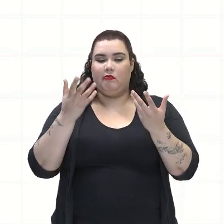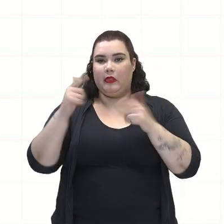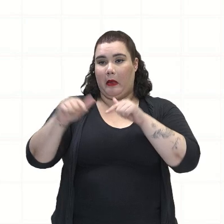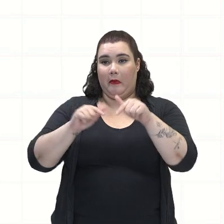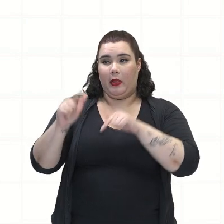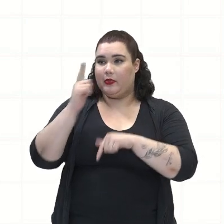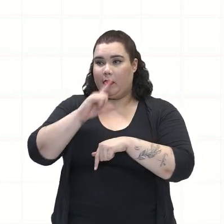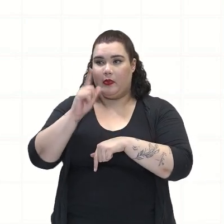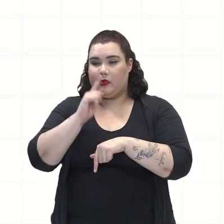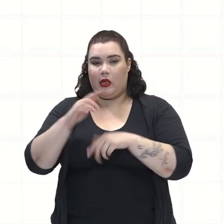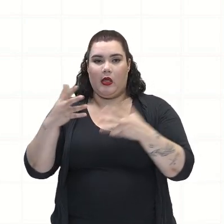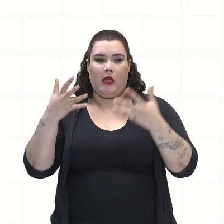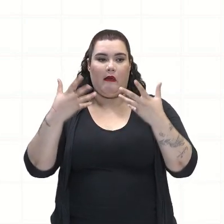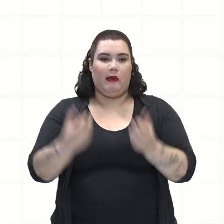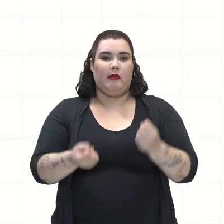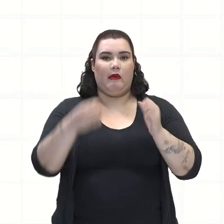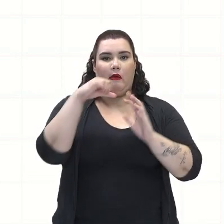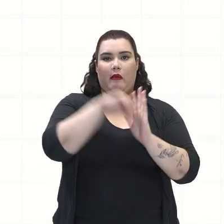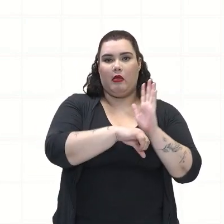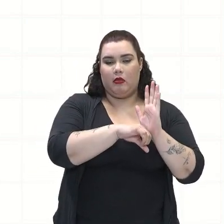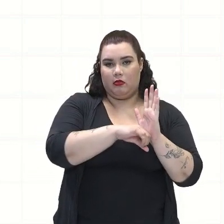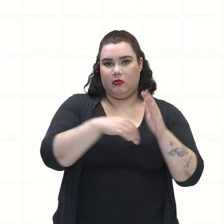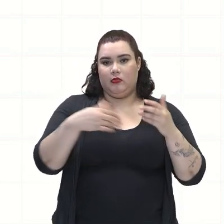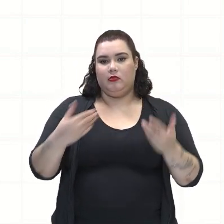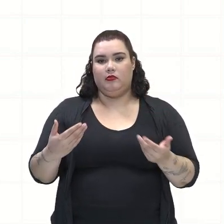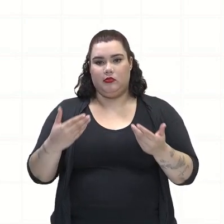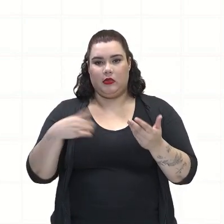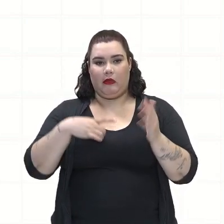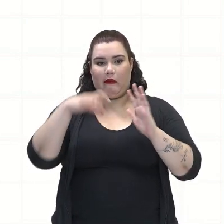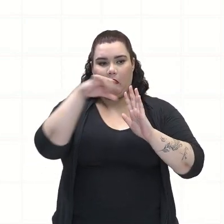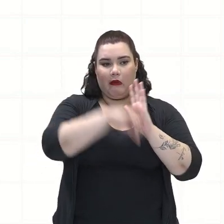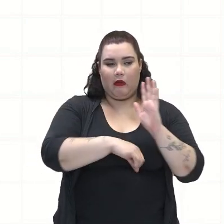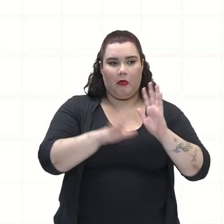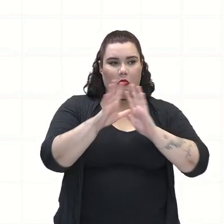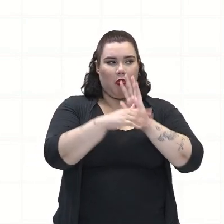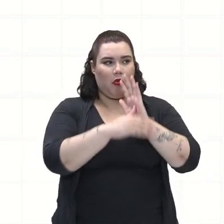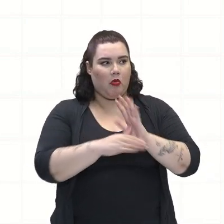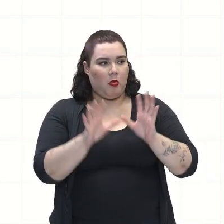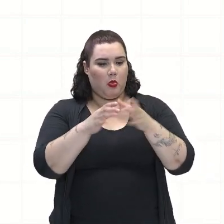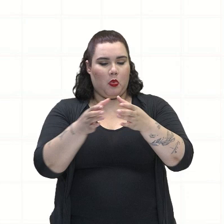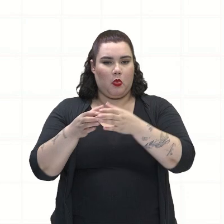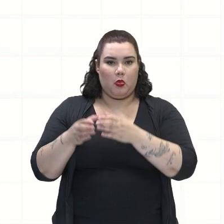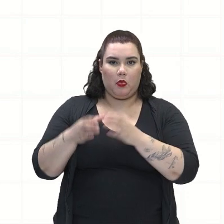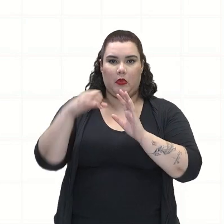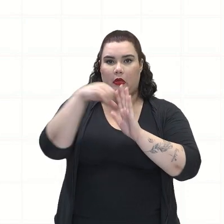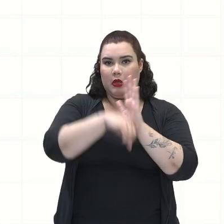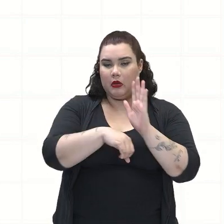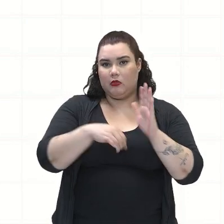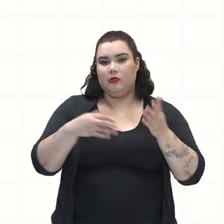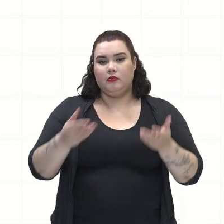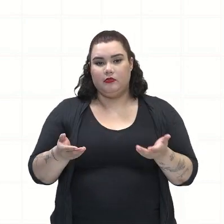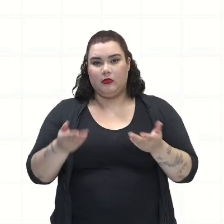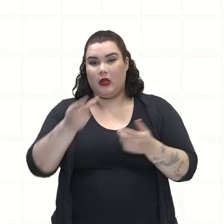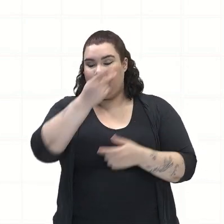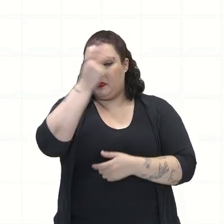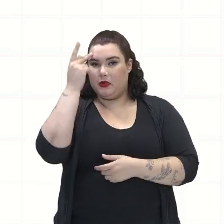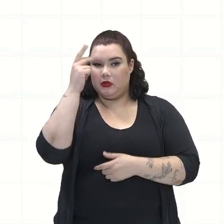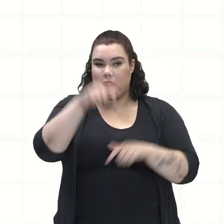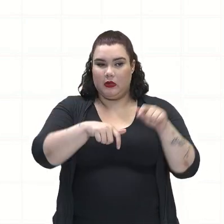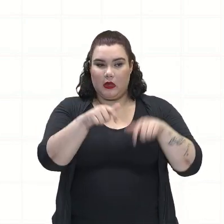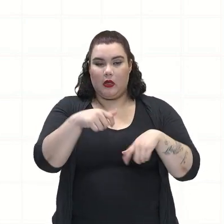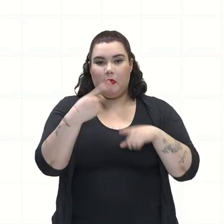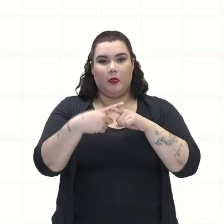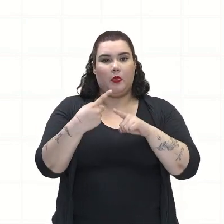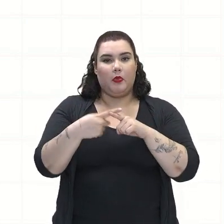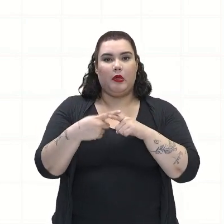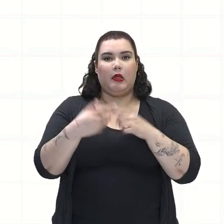Criminalidade pessoas que estão ali, né, que cometem crimes, que fazem parte de grupos criminosos. Essas pessoas só estão ali porque de alguma